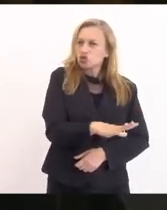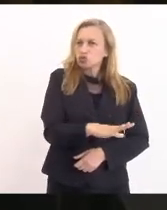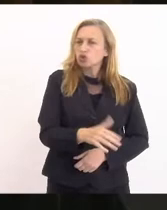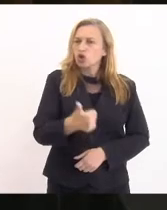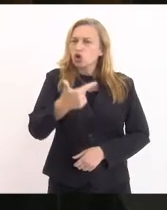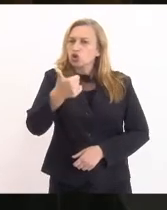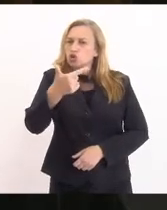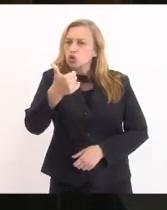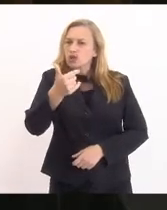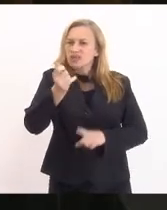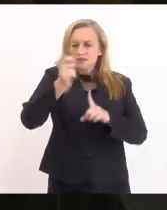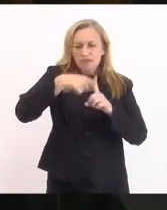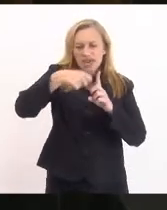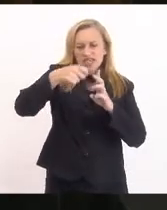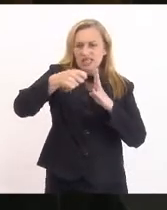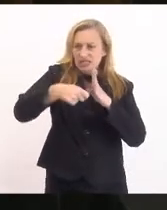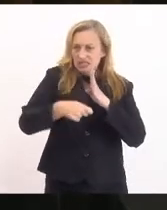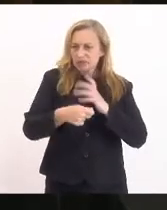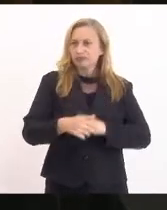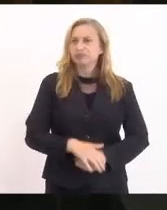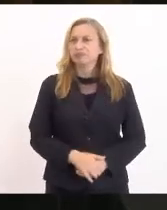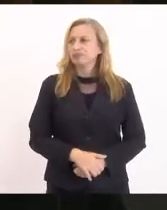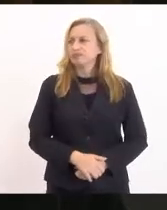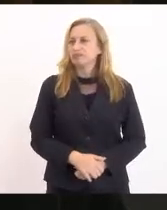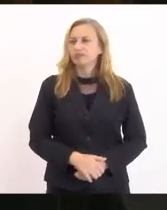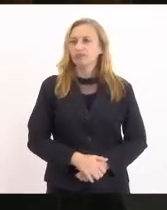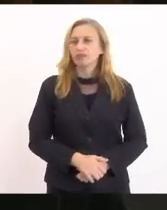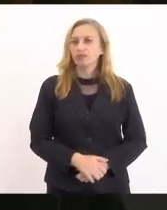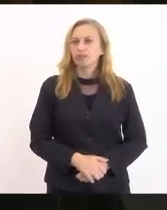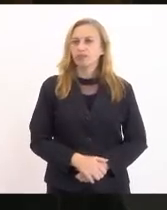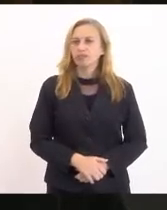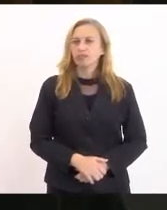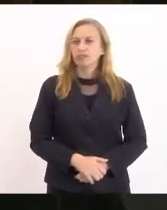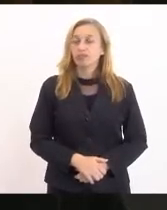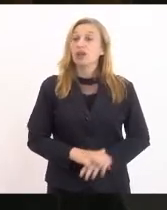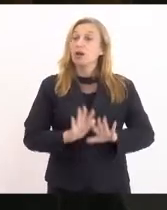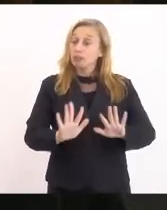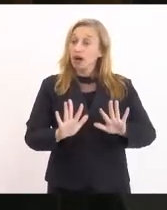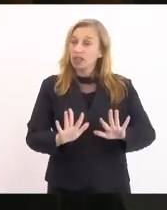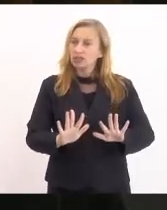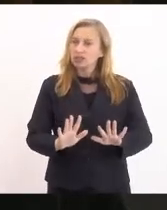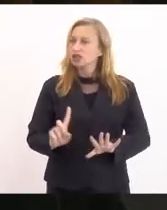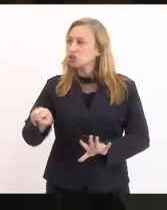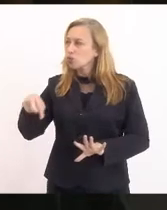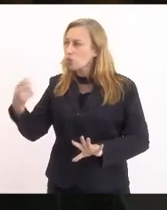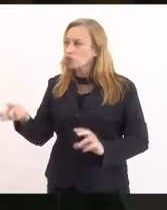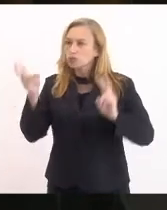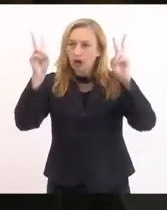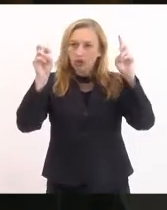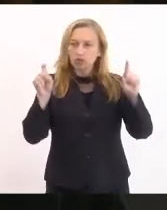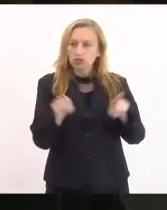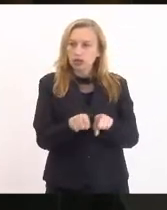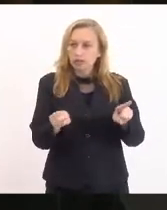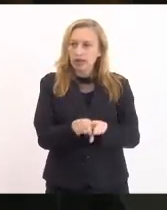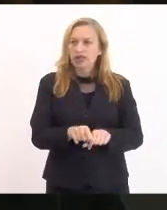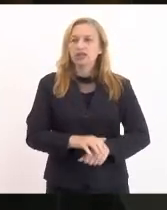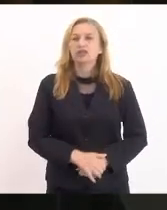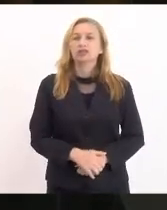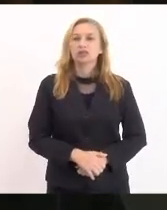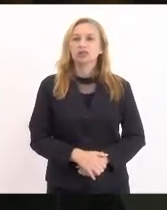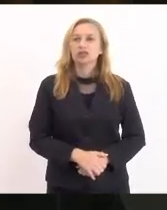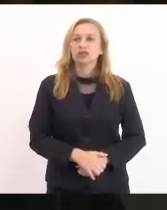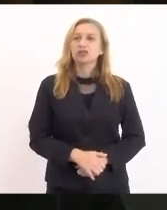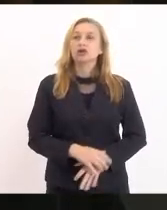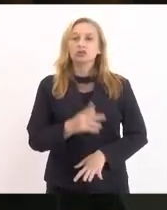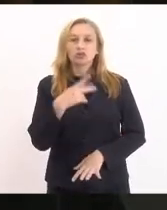12 meses. Nos últimos 12 meses. Mas também tem um outro fato, e eu estou